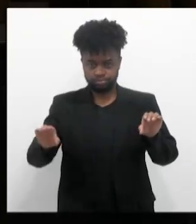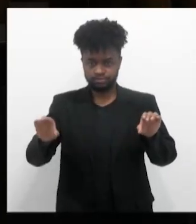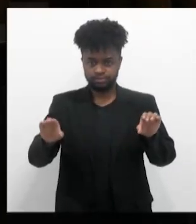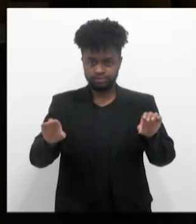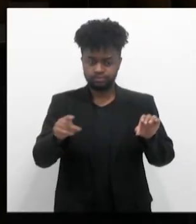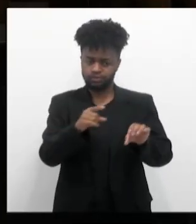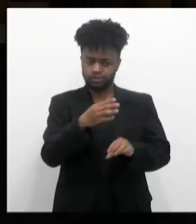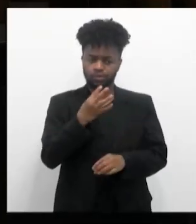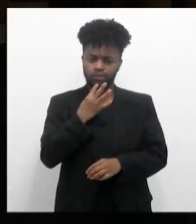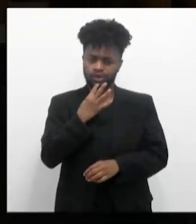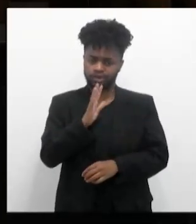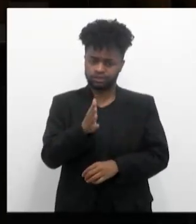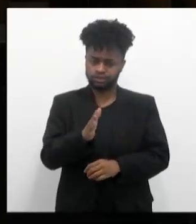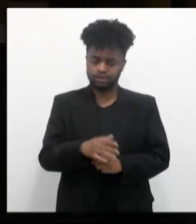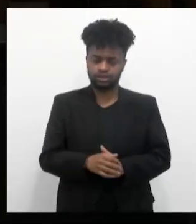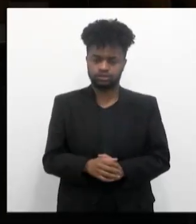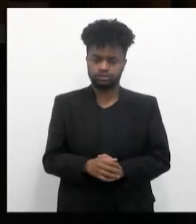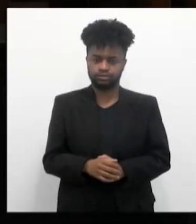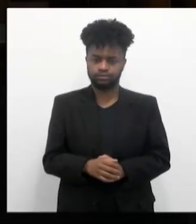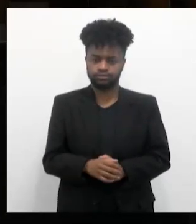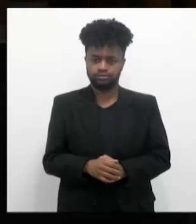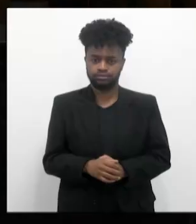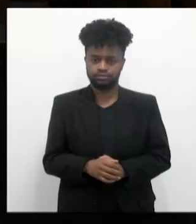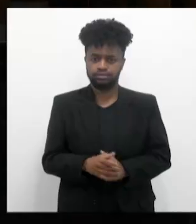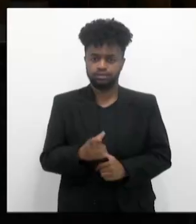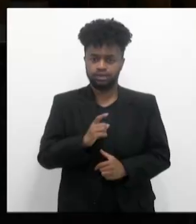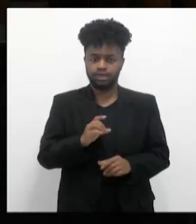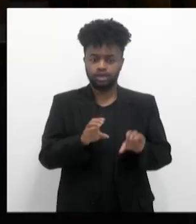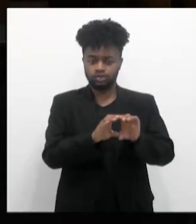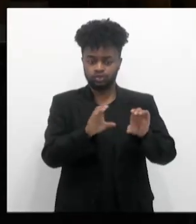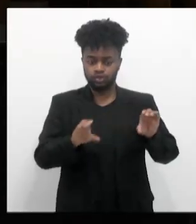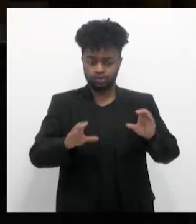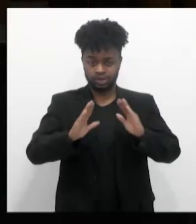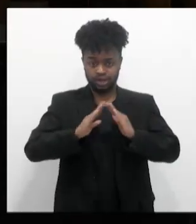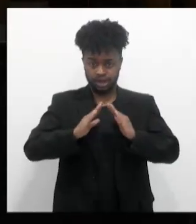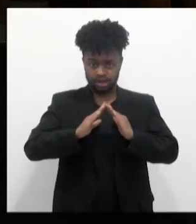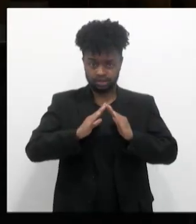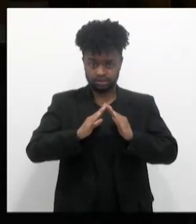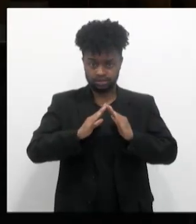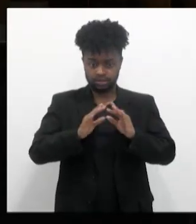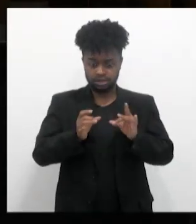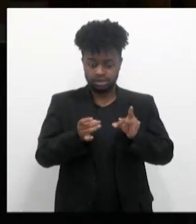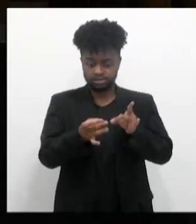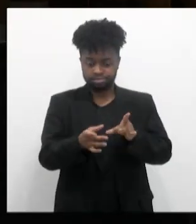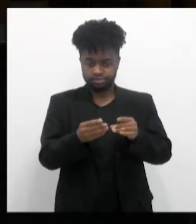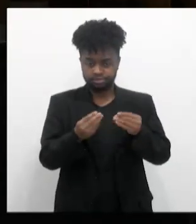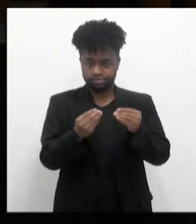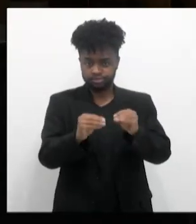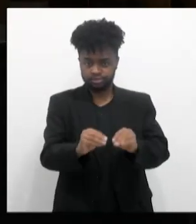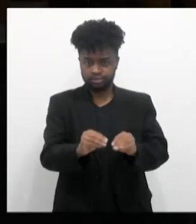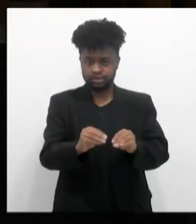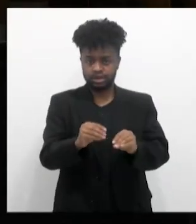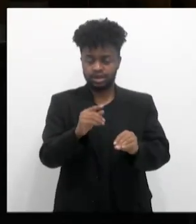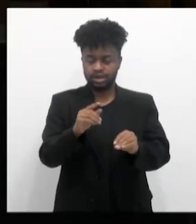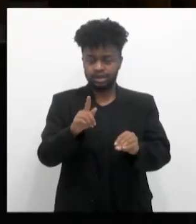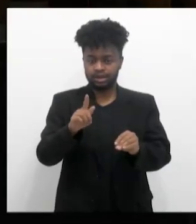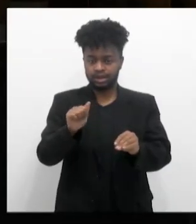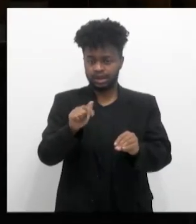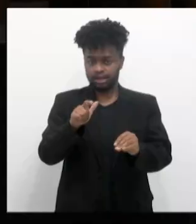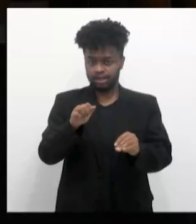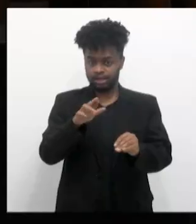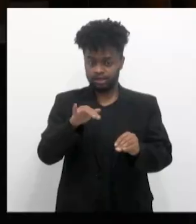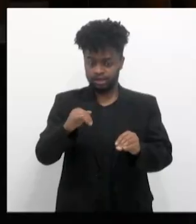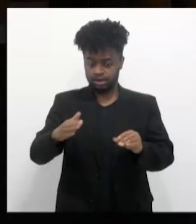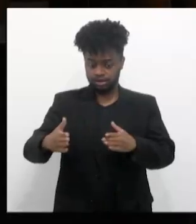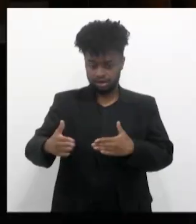o senhor conhece bem. O esgoto do imóvel joga na galeria de água pluvial, que está